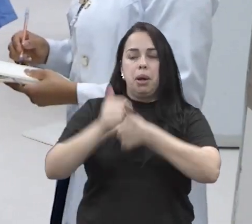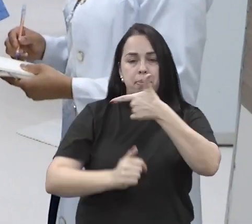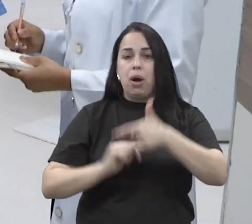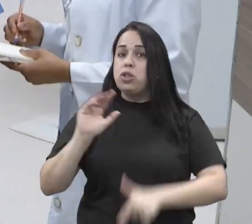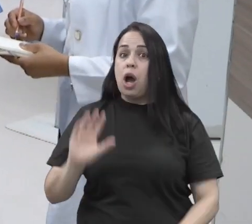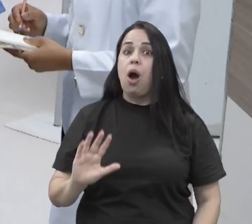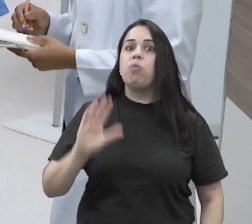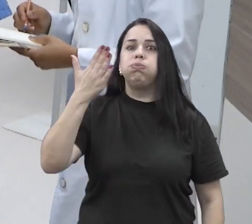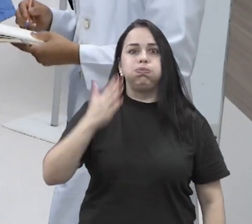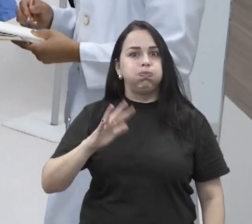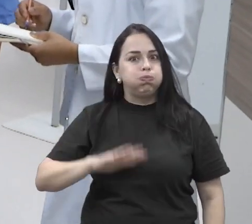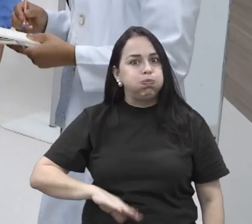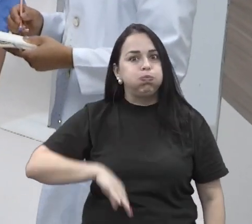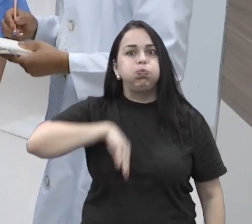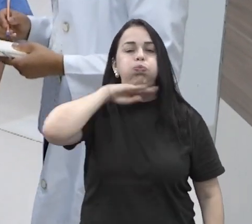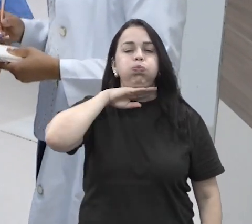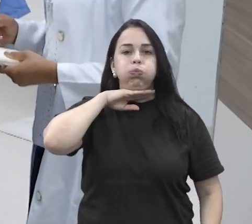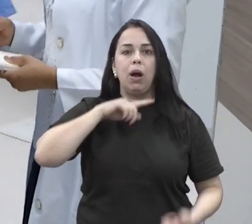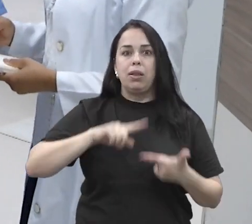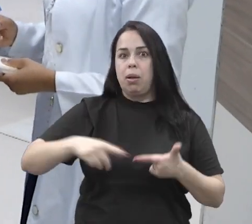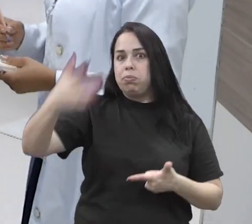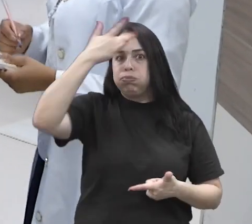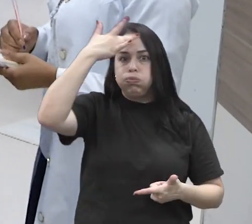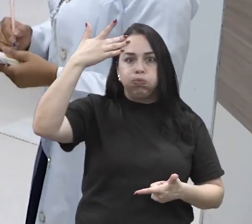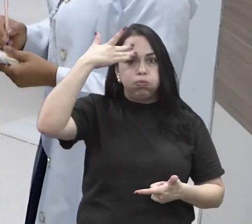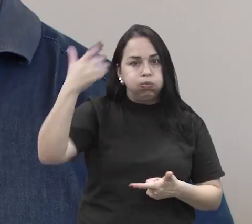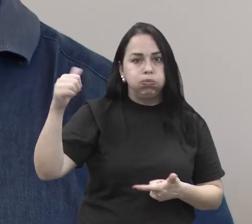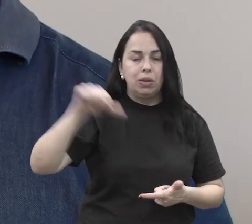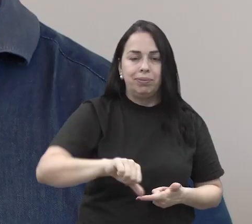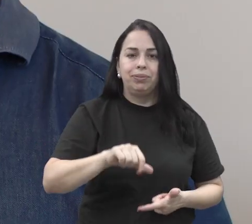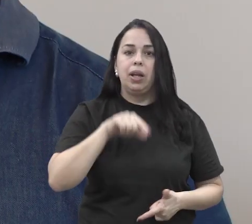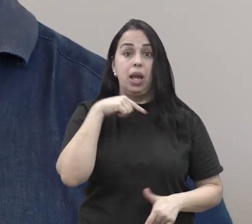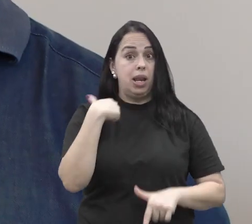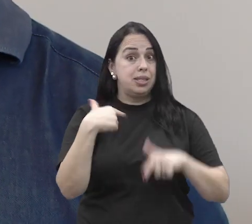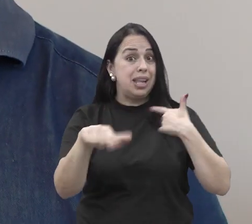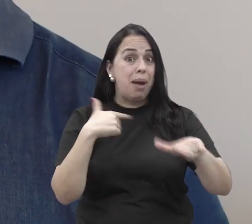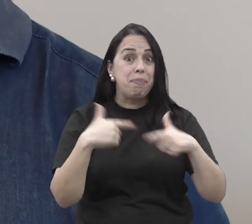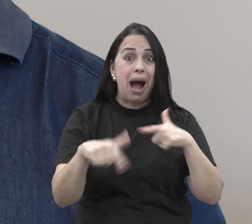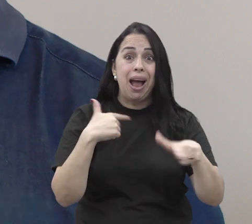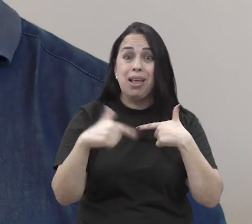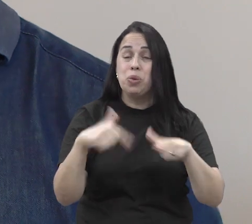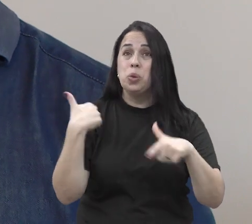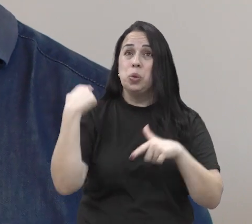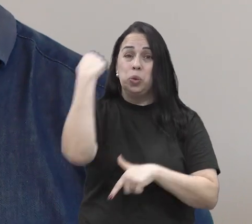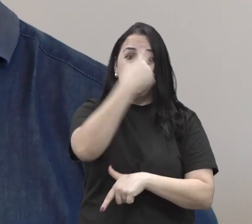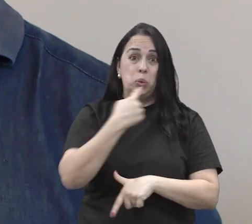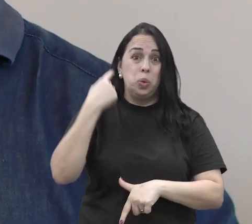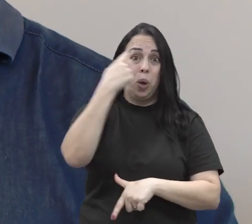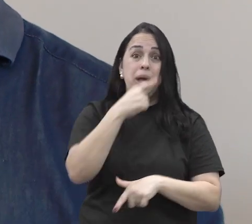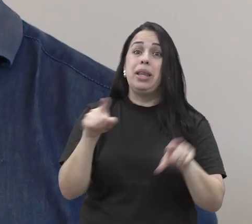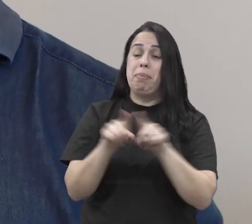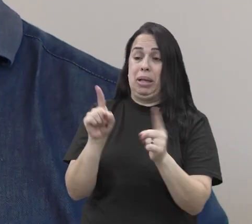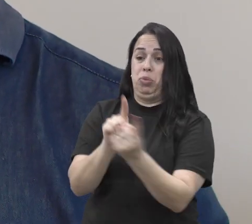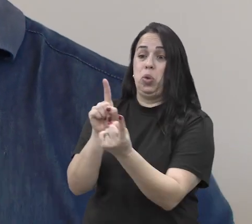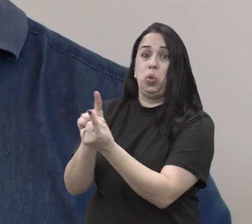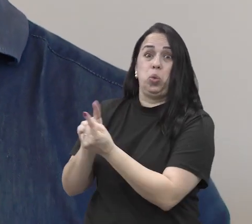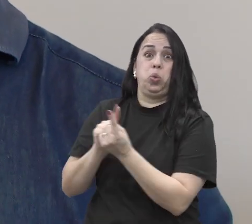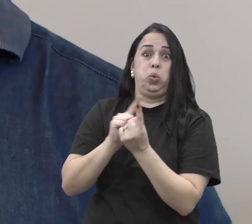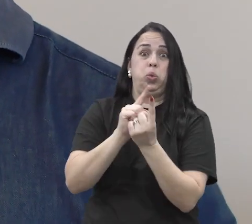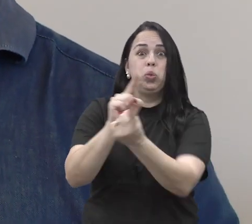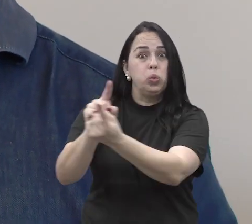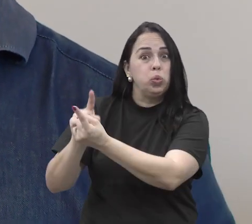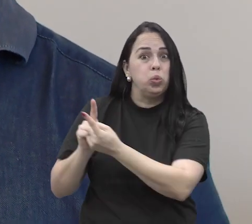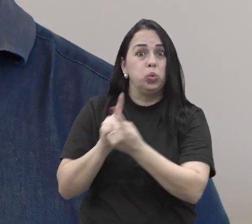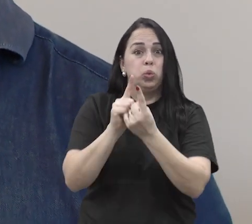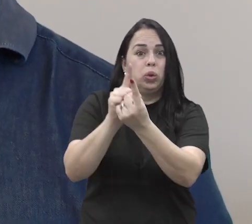pode levar os médicos ao esgotamento físico e mental. Eles têm uma demanda de trabalho muito alta, eles atendem muitas pessoas, muitas vezes até em ritmos